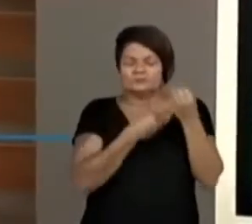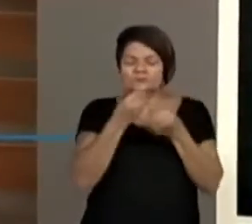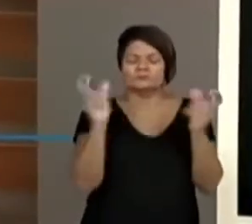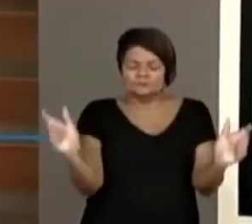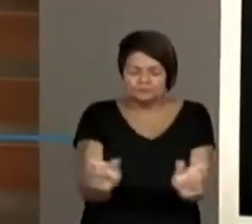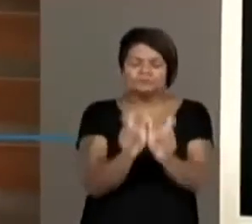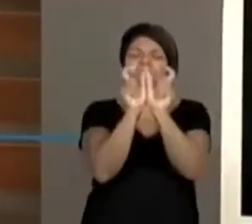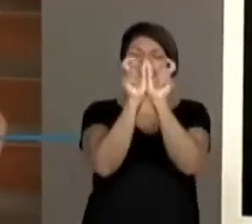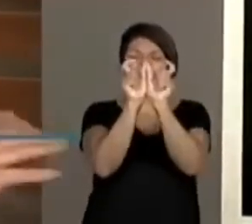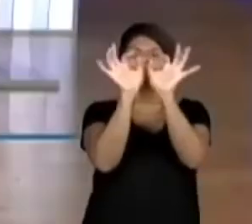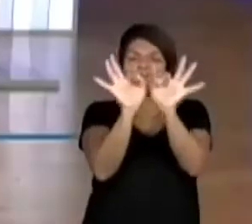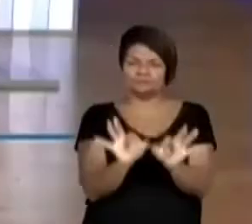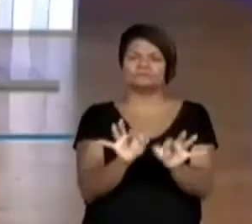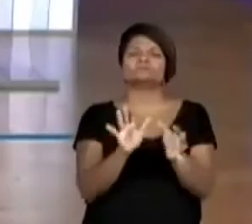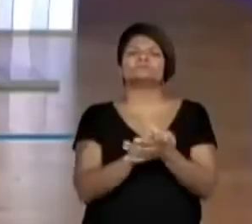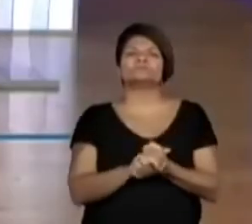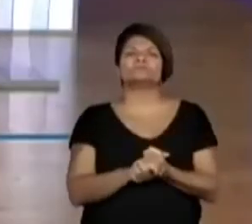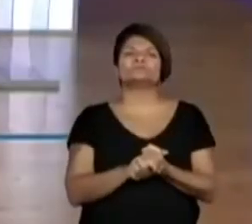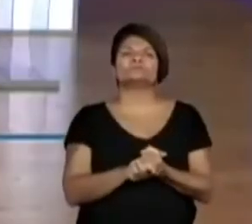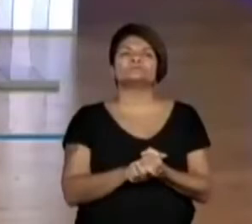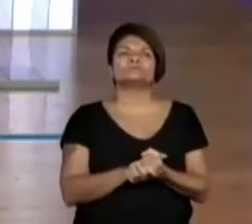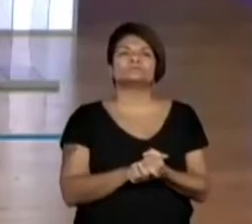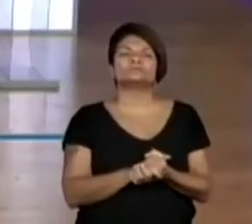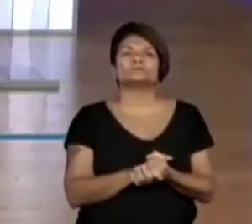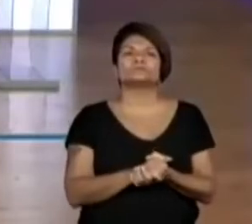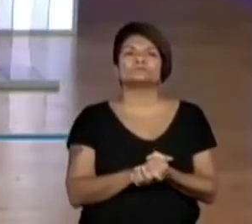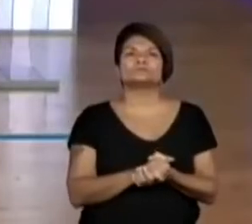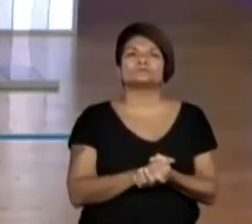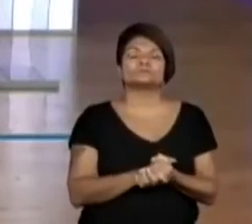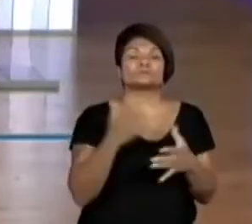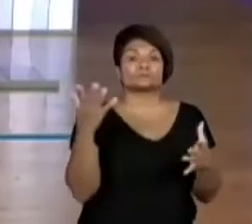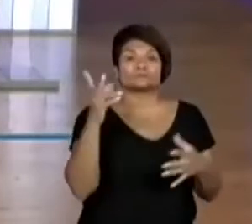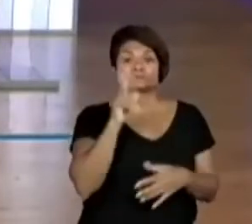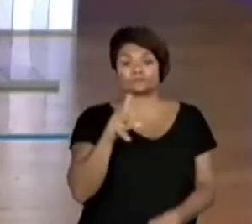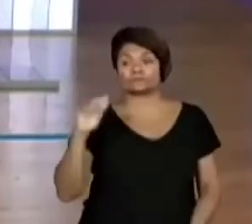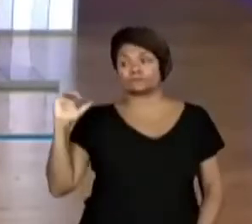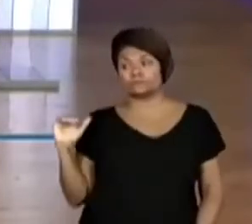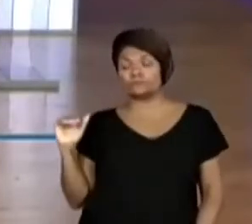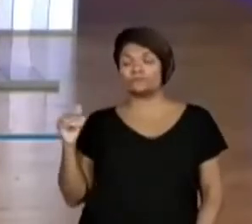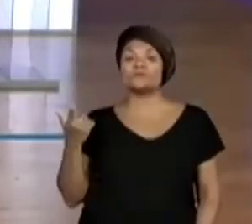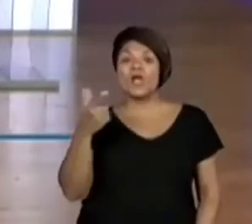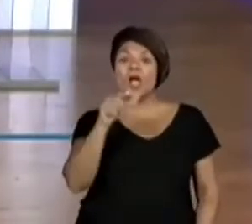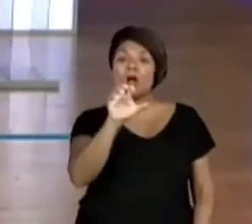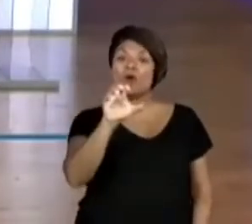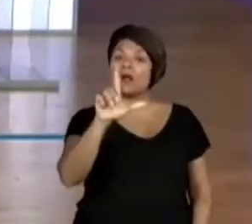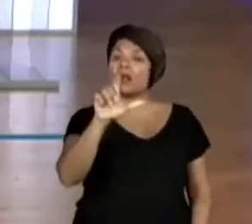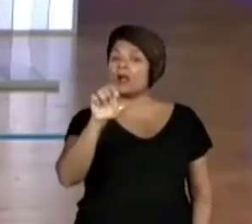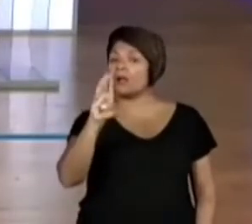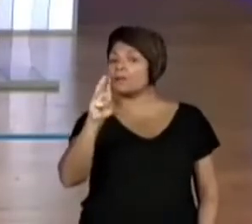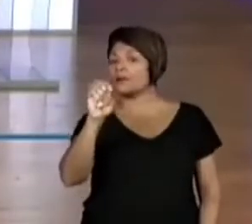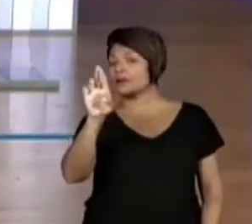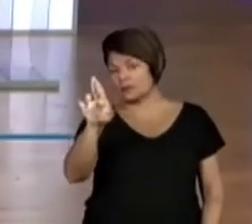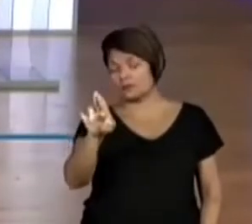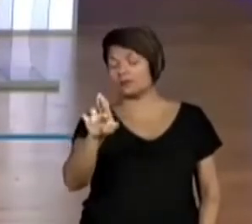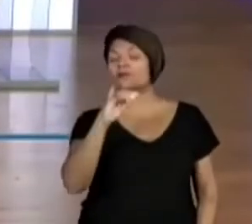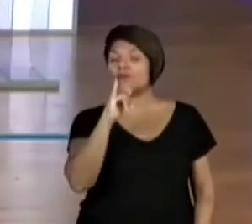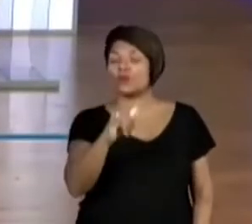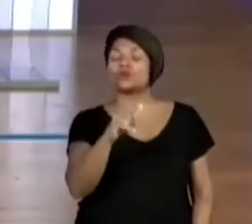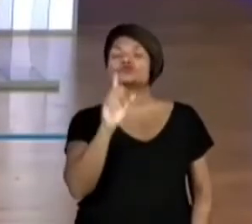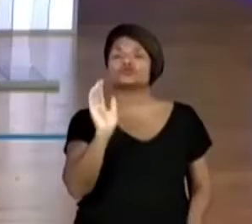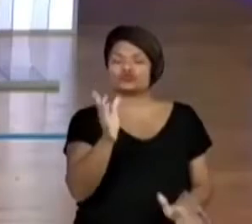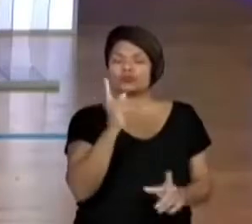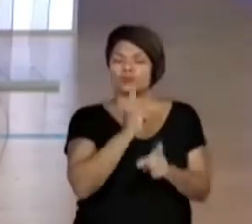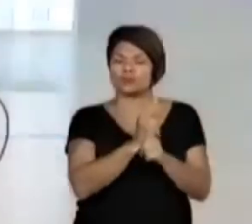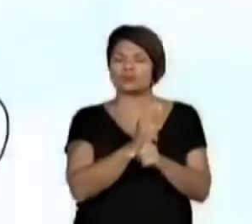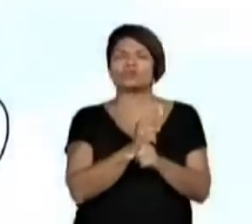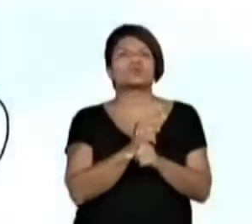correta. Aí a professora Joyce deu até a dica. Né? O Kleber falou que achou a palavra pedrinha na